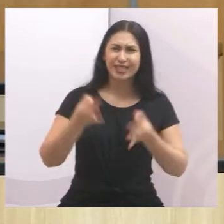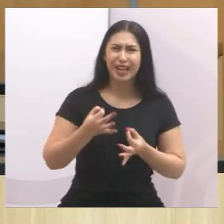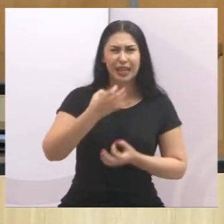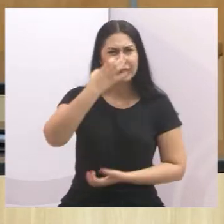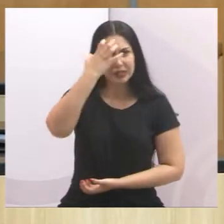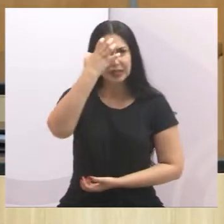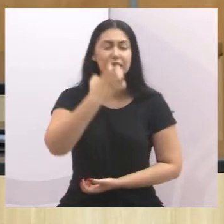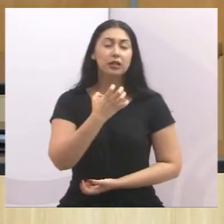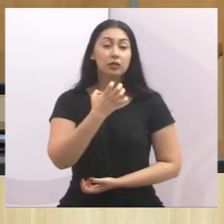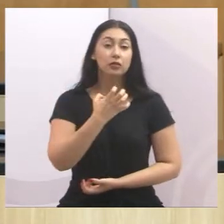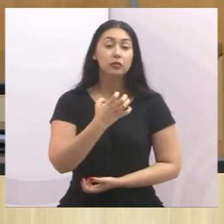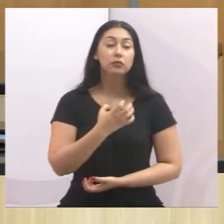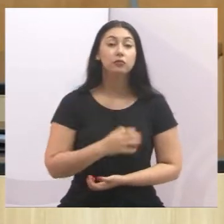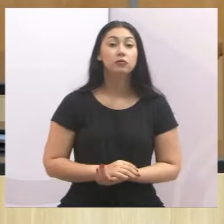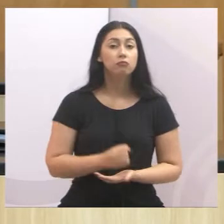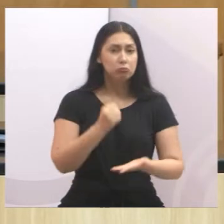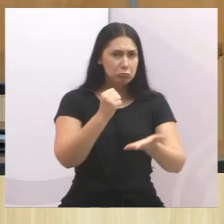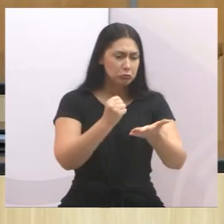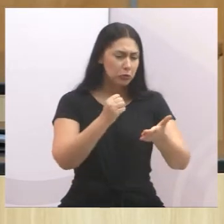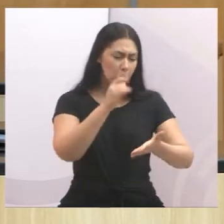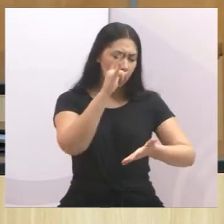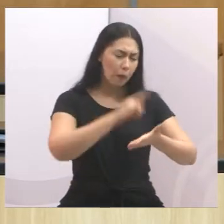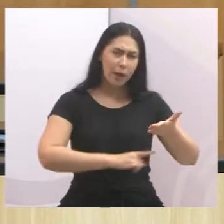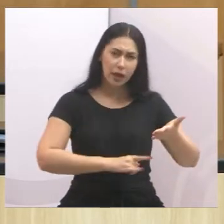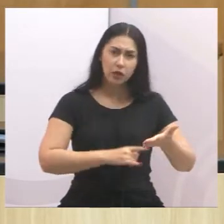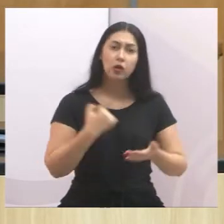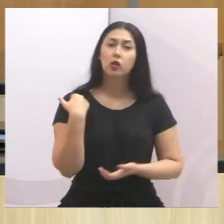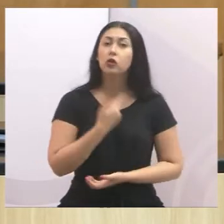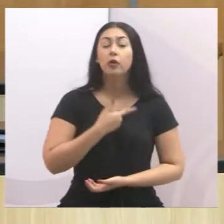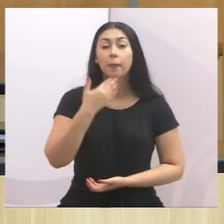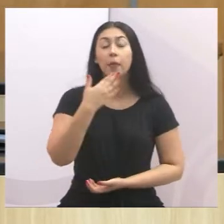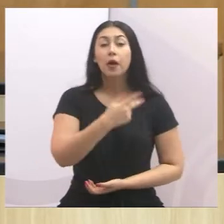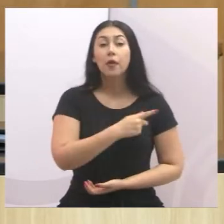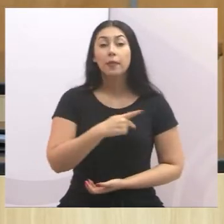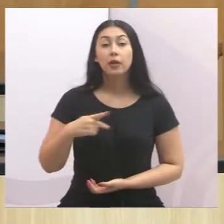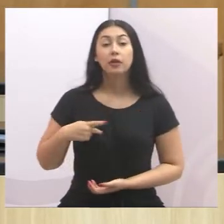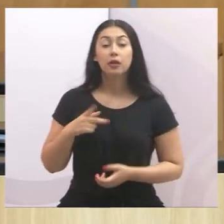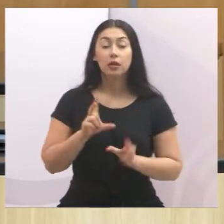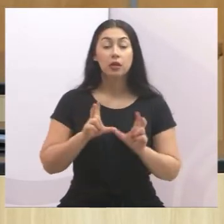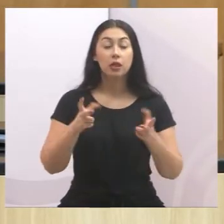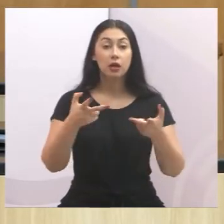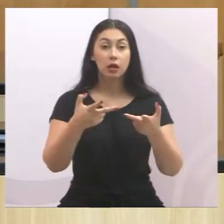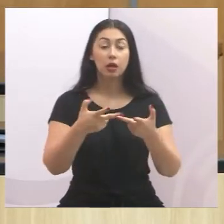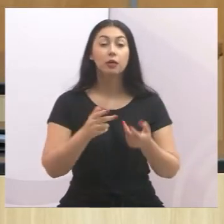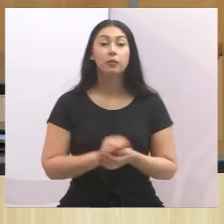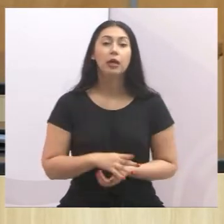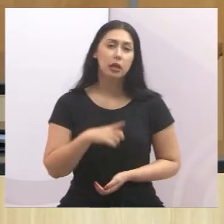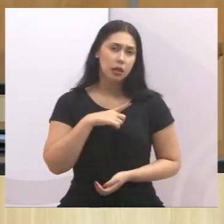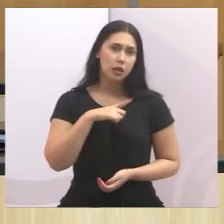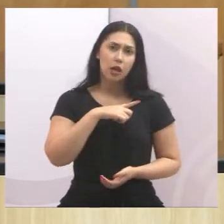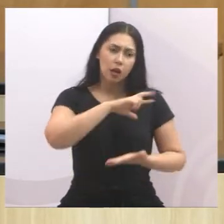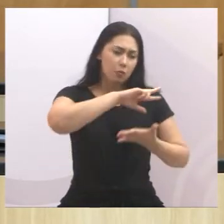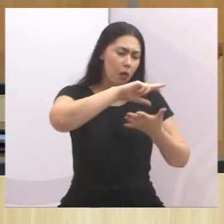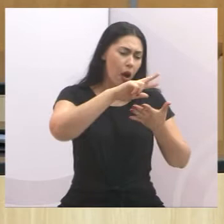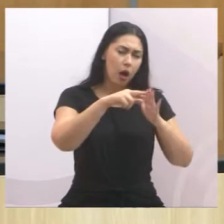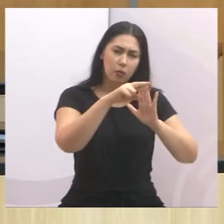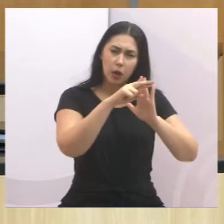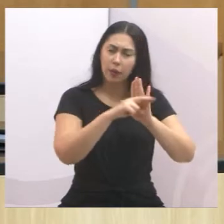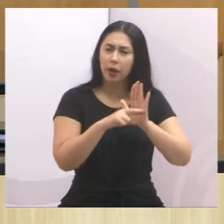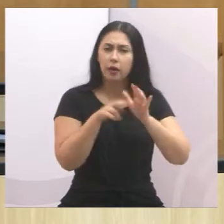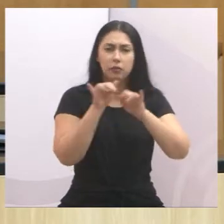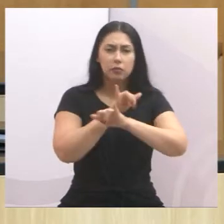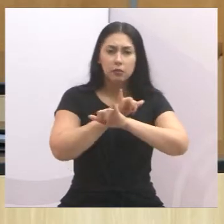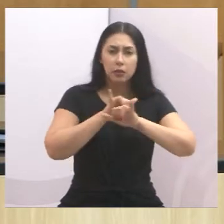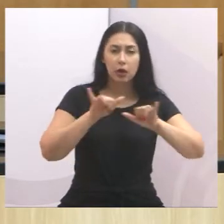possíveis. Feito este registro, respeitosamente requeremos à presidência desta Casa que sejam adotadas as providências habituais para a divulgação